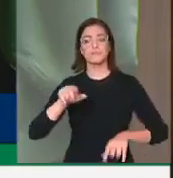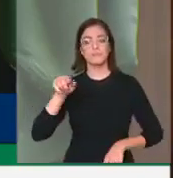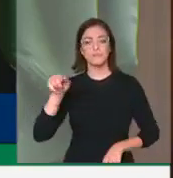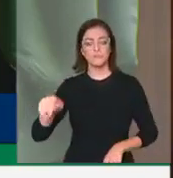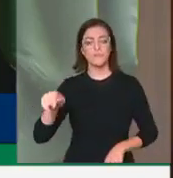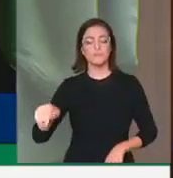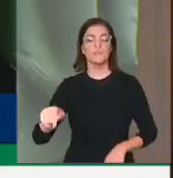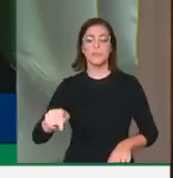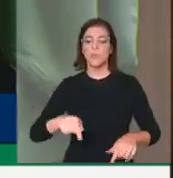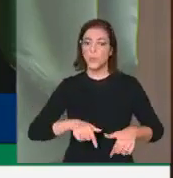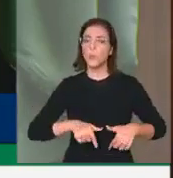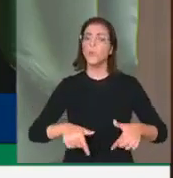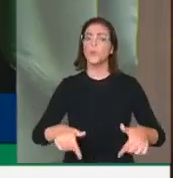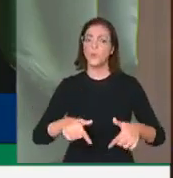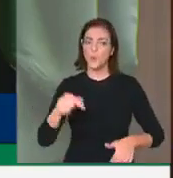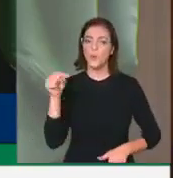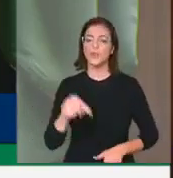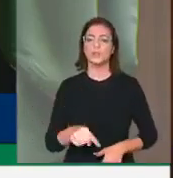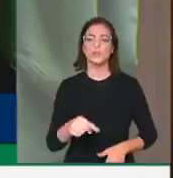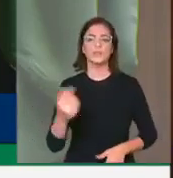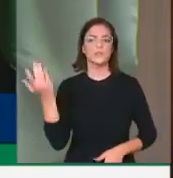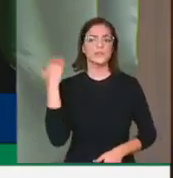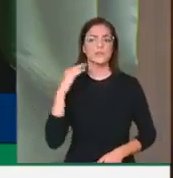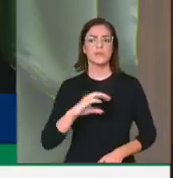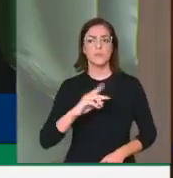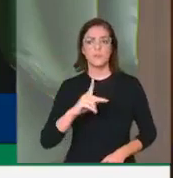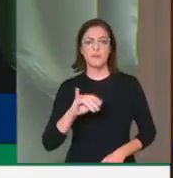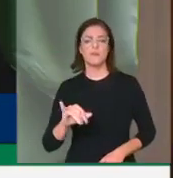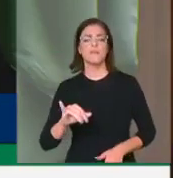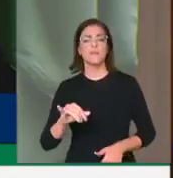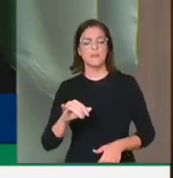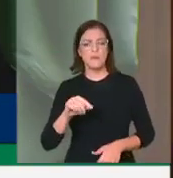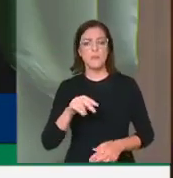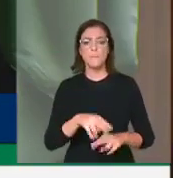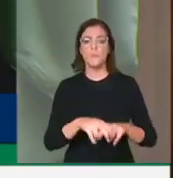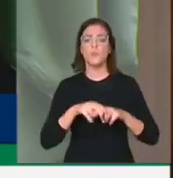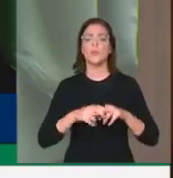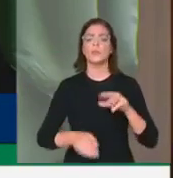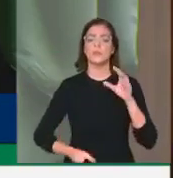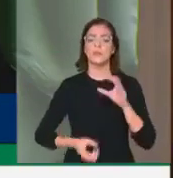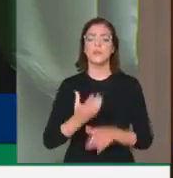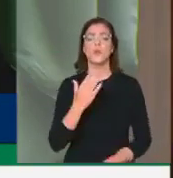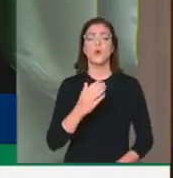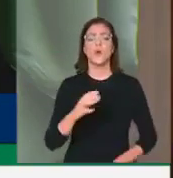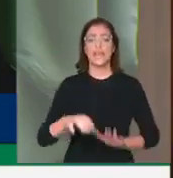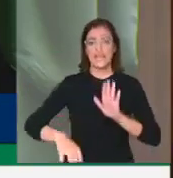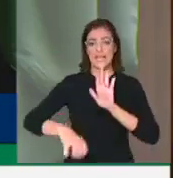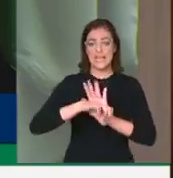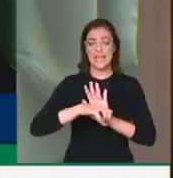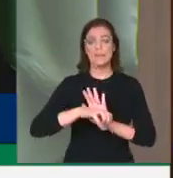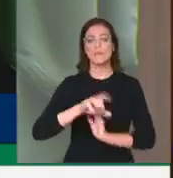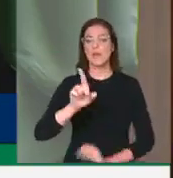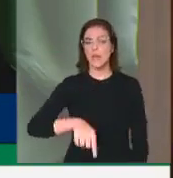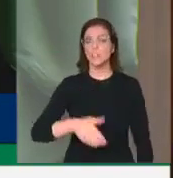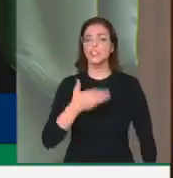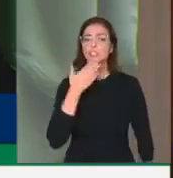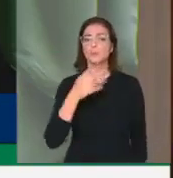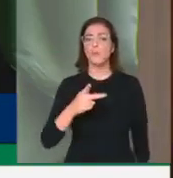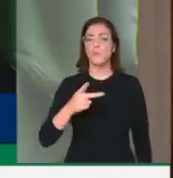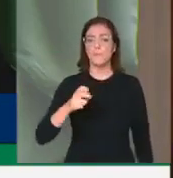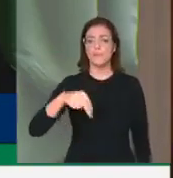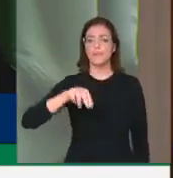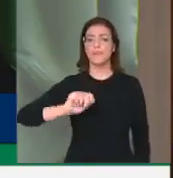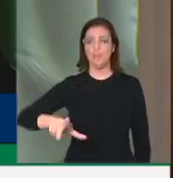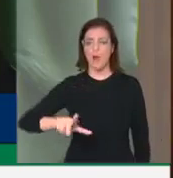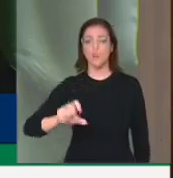Foi quando, através da CPI, milícia foi considerado crime. Milícia virou um tipo penal por causa da CPI que presidi, que